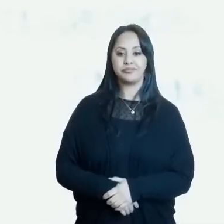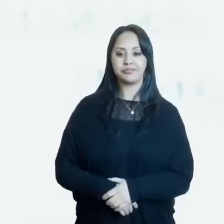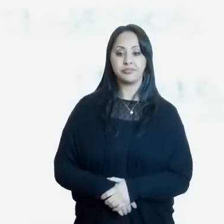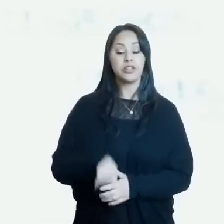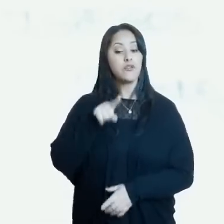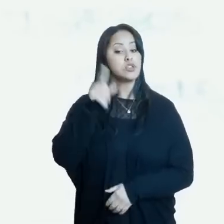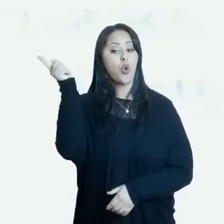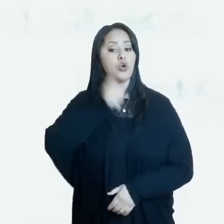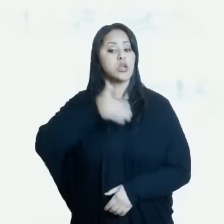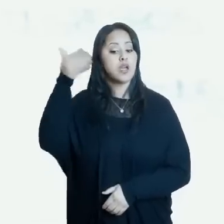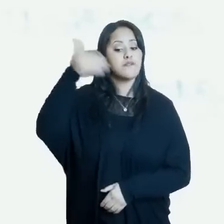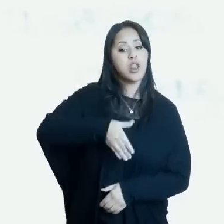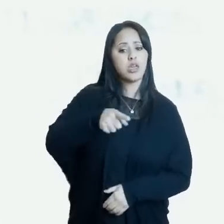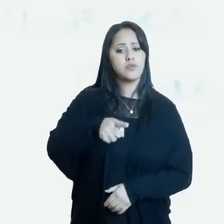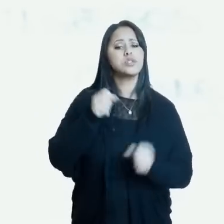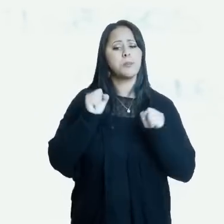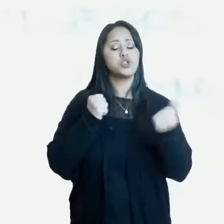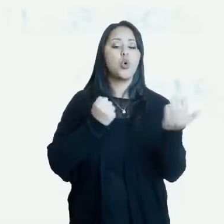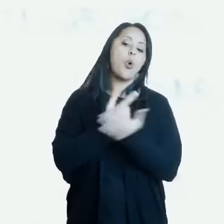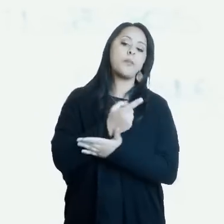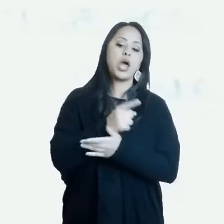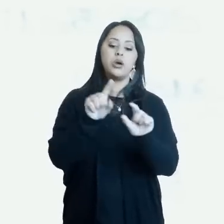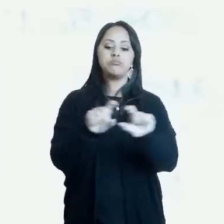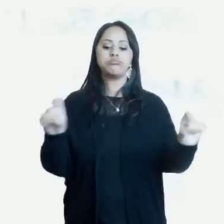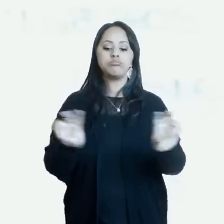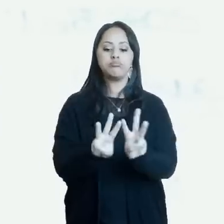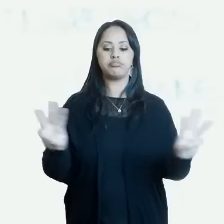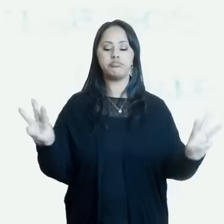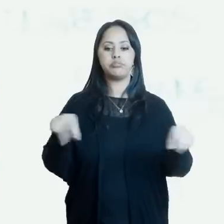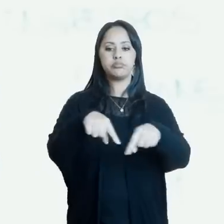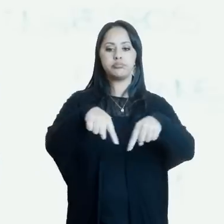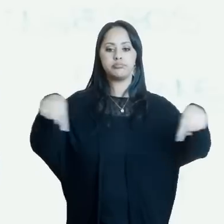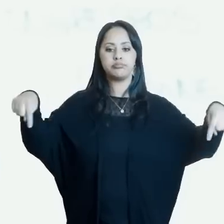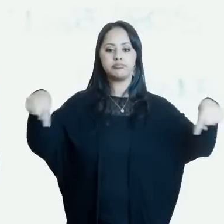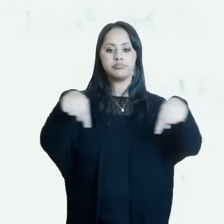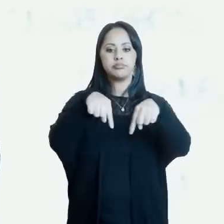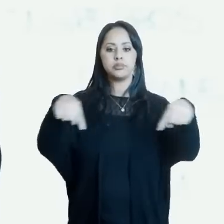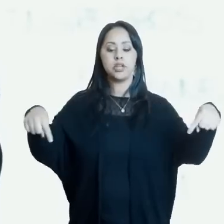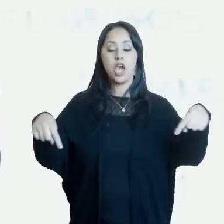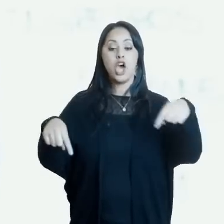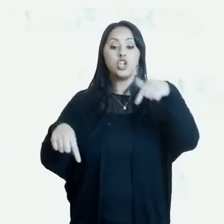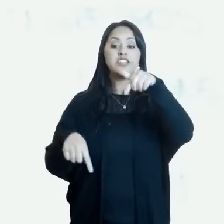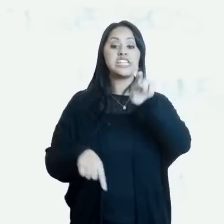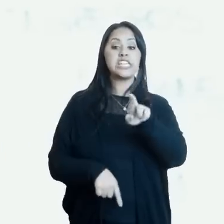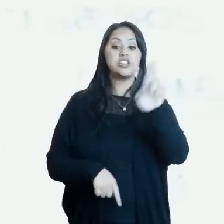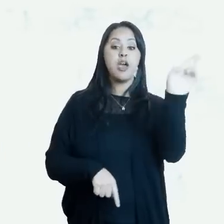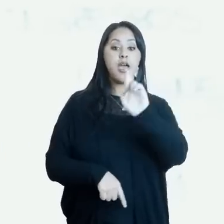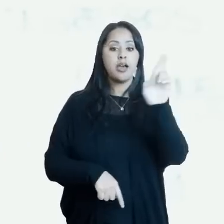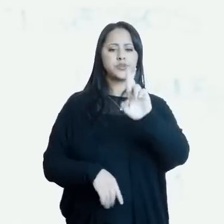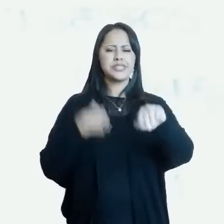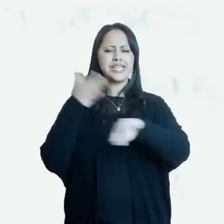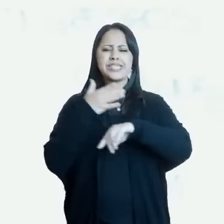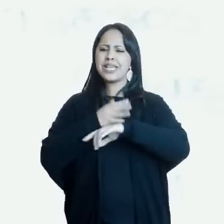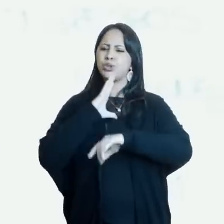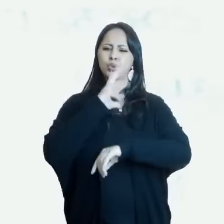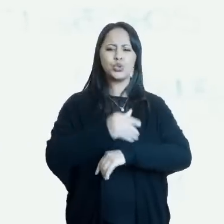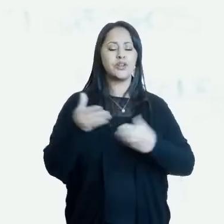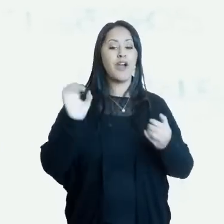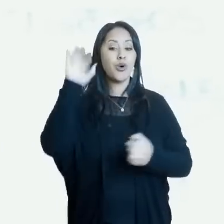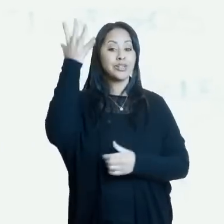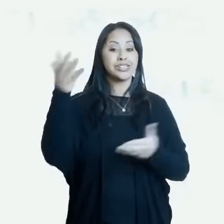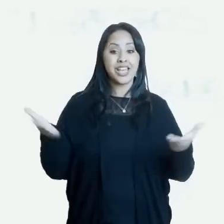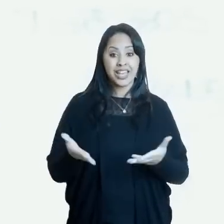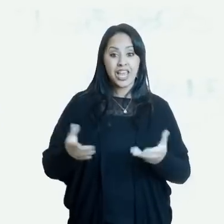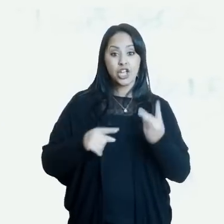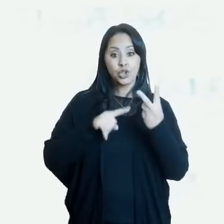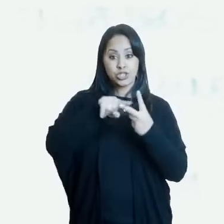não consegue vir aqui, você consegue comprar por esse link que está na tela aí, para você, por R$97, você poder ter acesso a tudo o que vai acontecer nesses dois dias